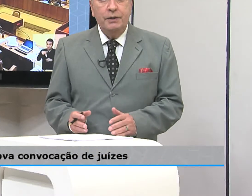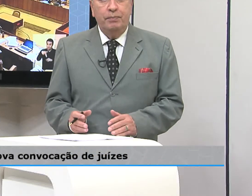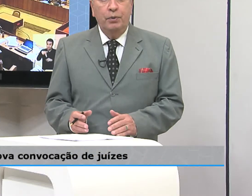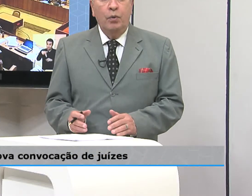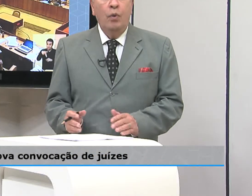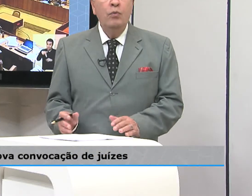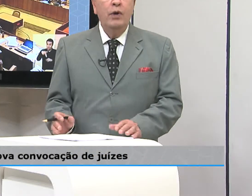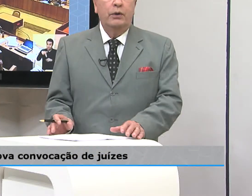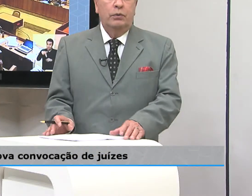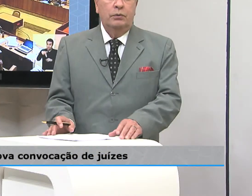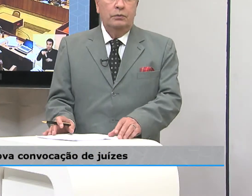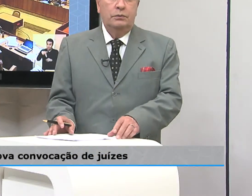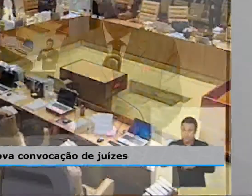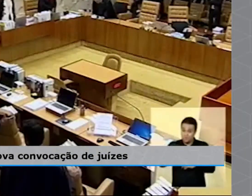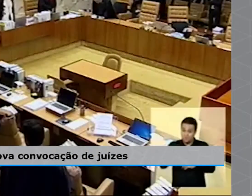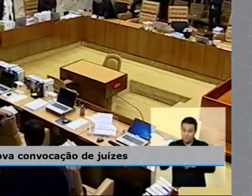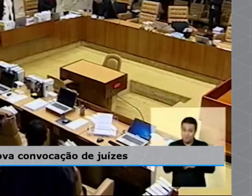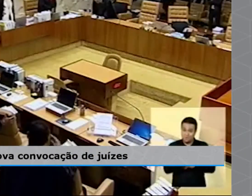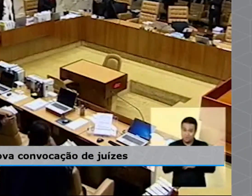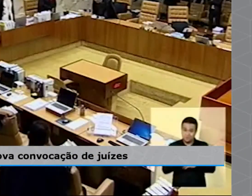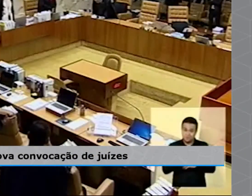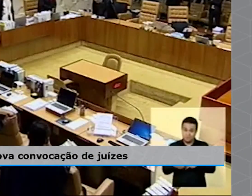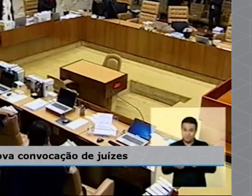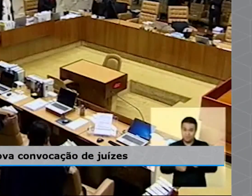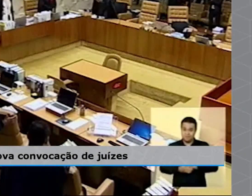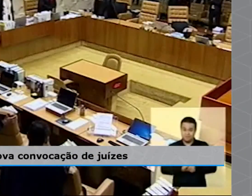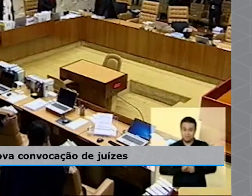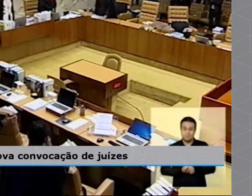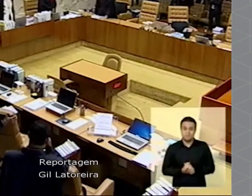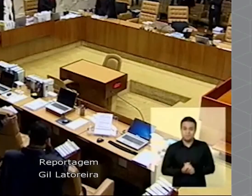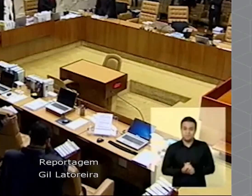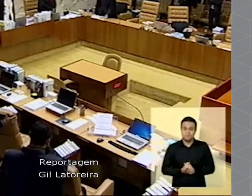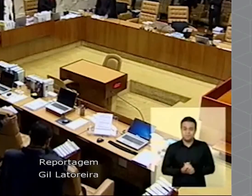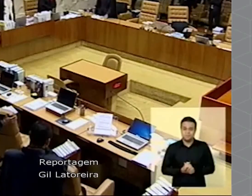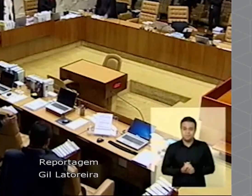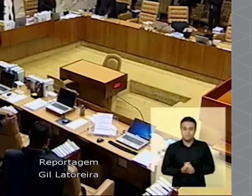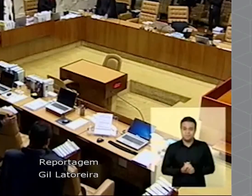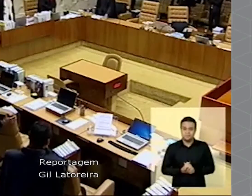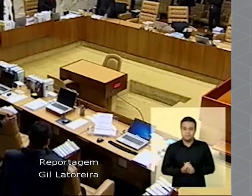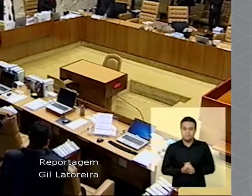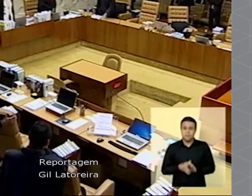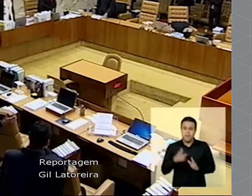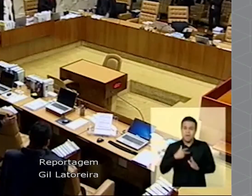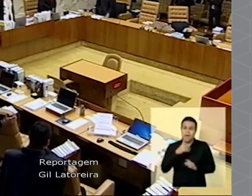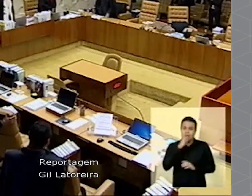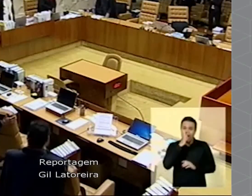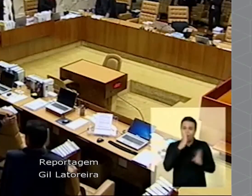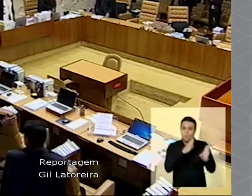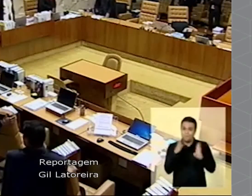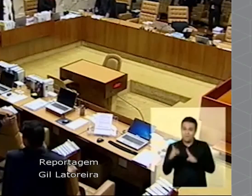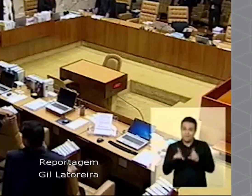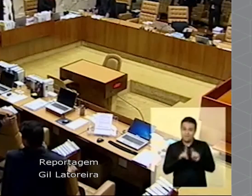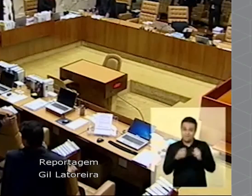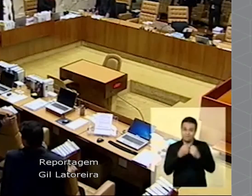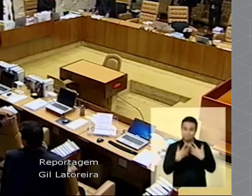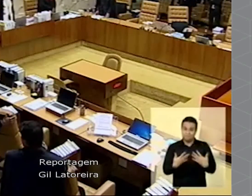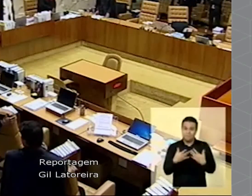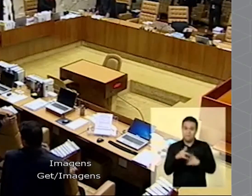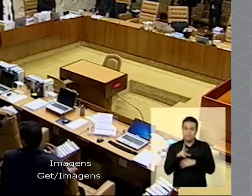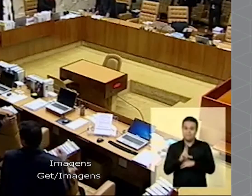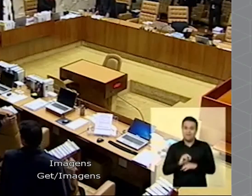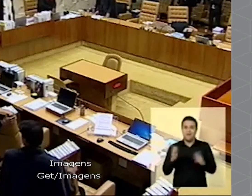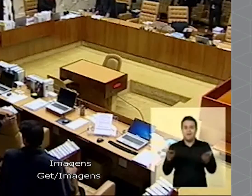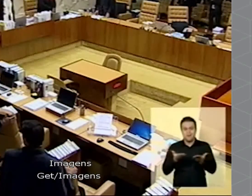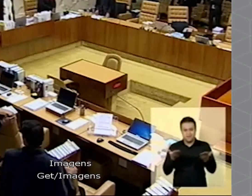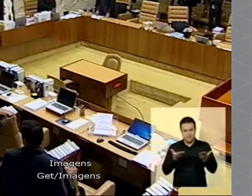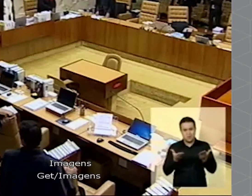por um ano atualmente cada gabinete do stf conta com dois juízes para auxiliar os ministros apenas o